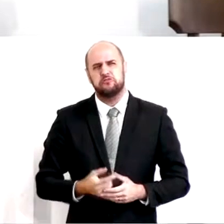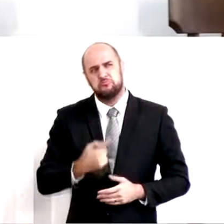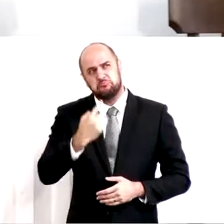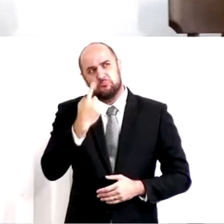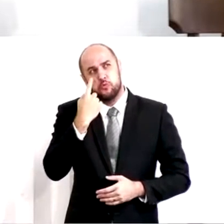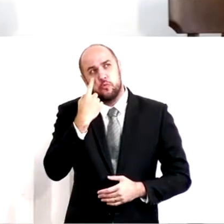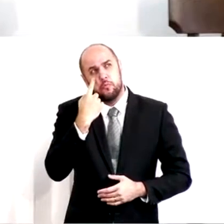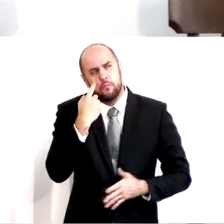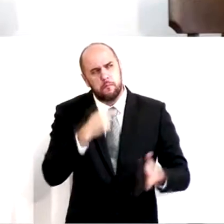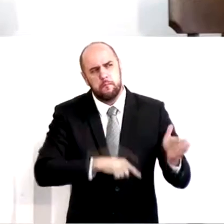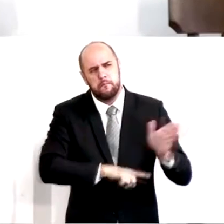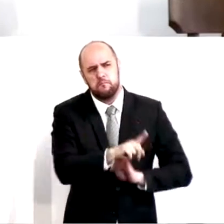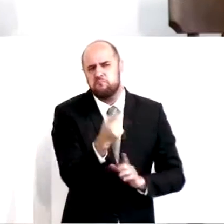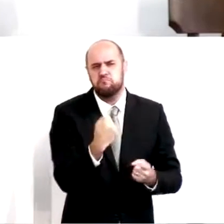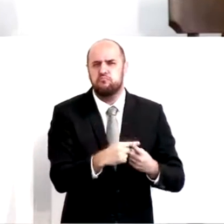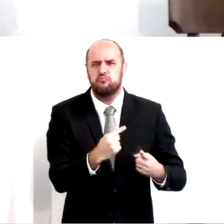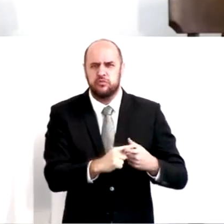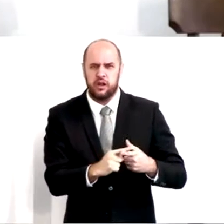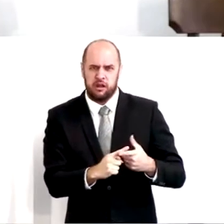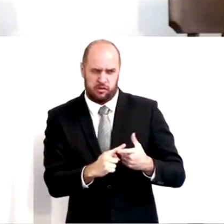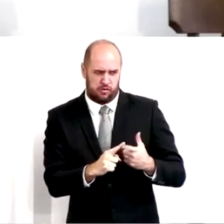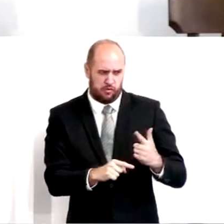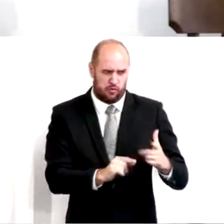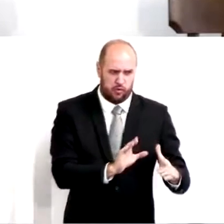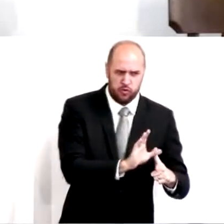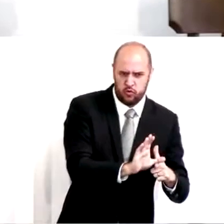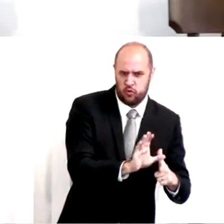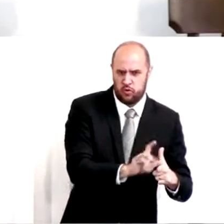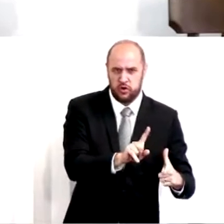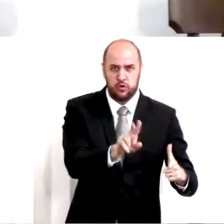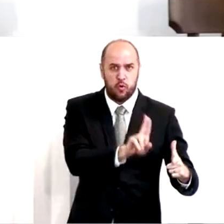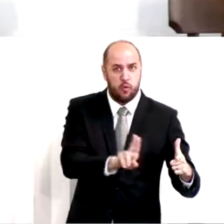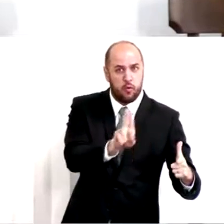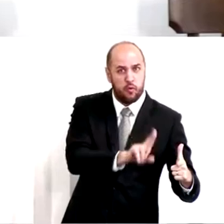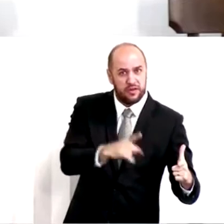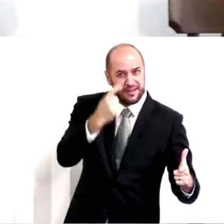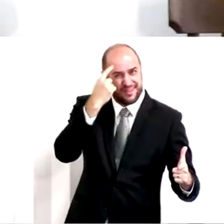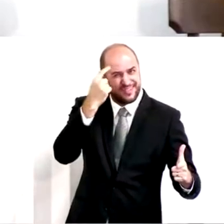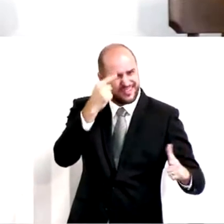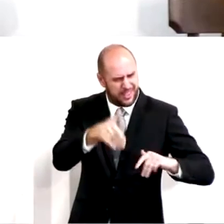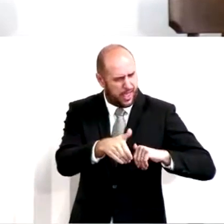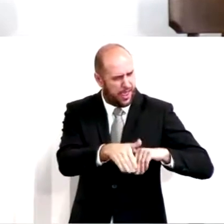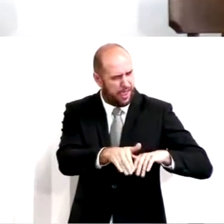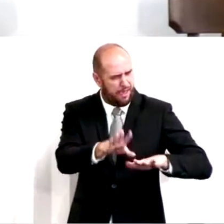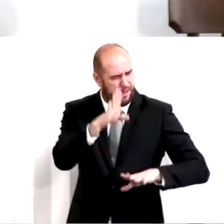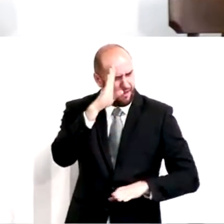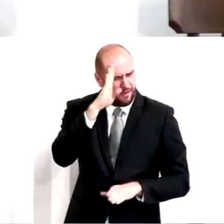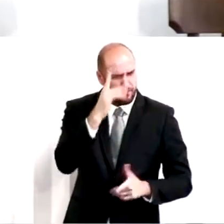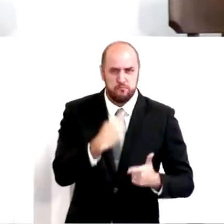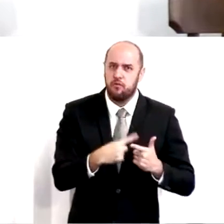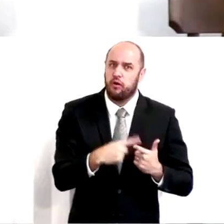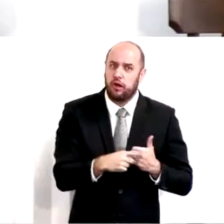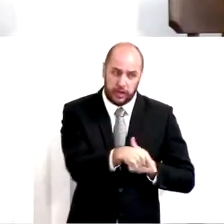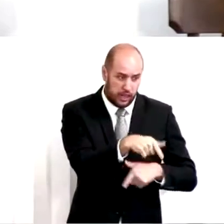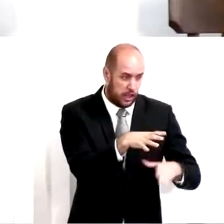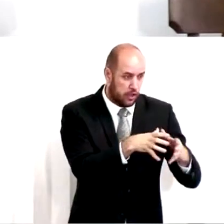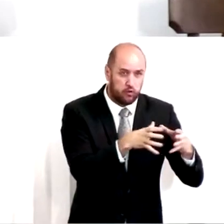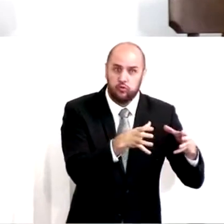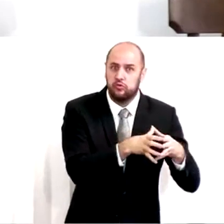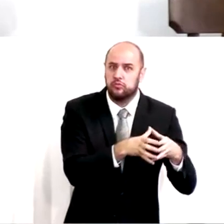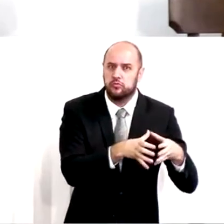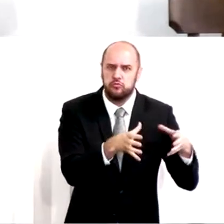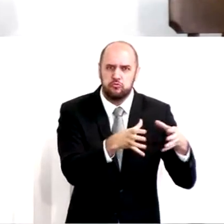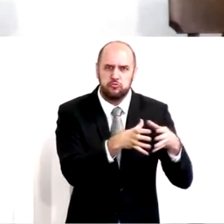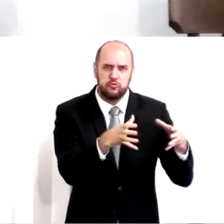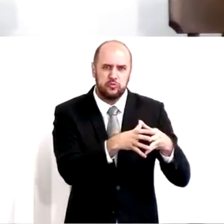usa isso para uma pobre e pequena igreja em Corinto? Por que ele usa para um grupo de pessoas que está